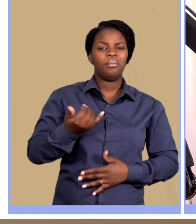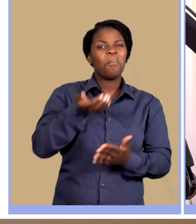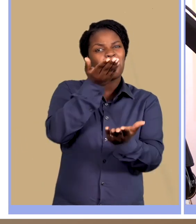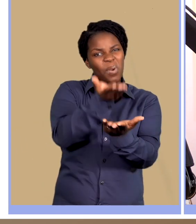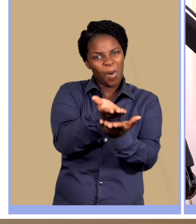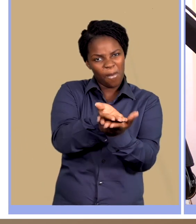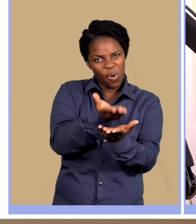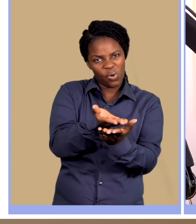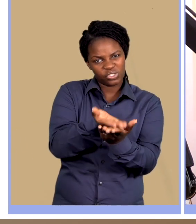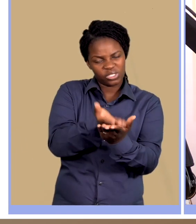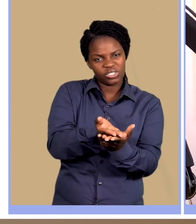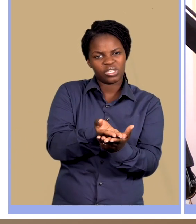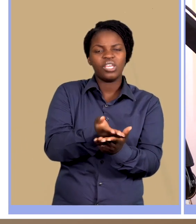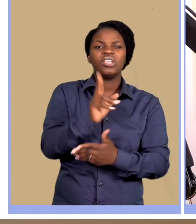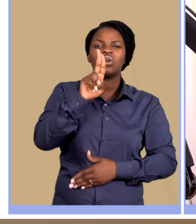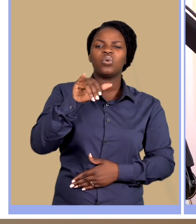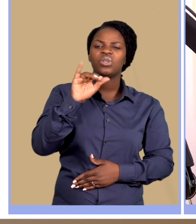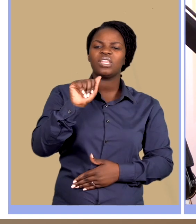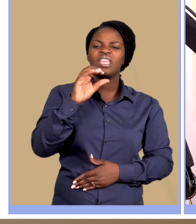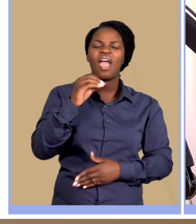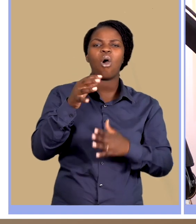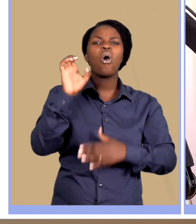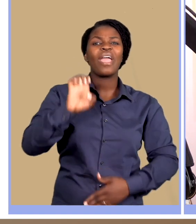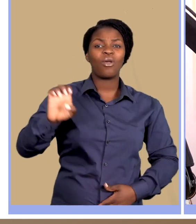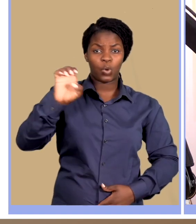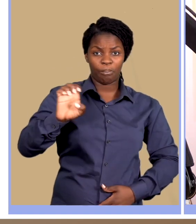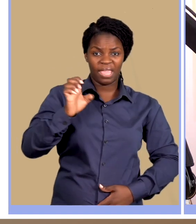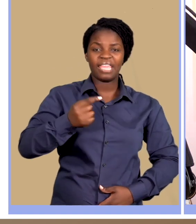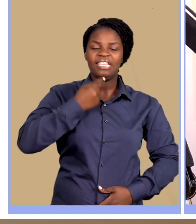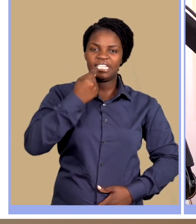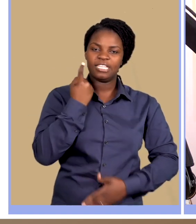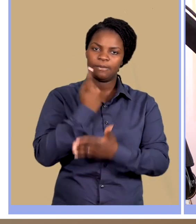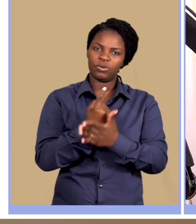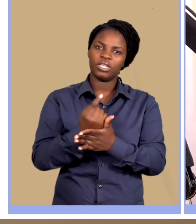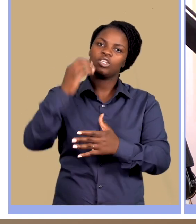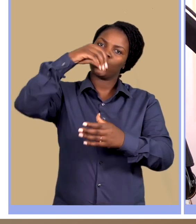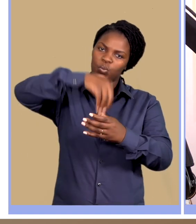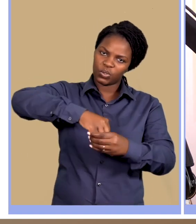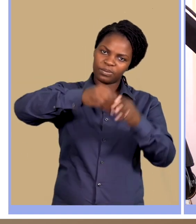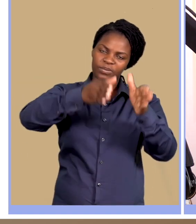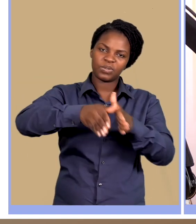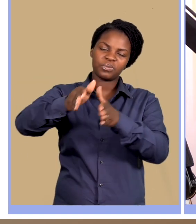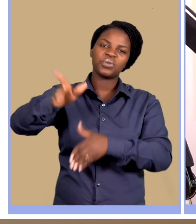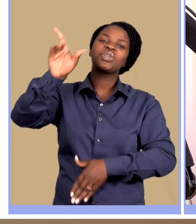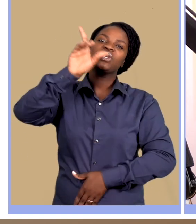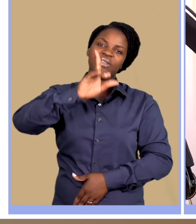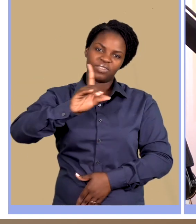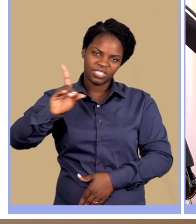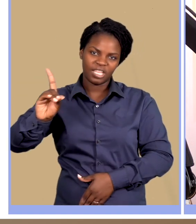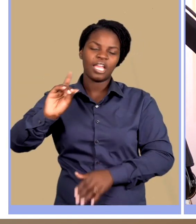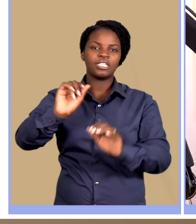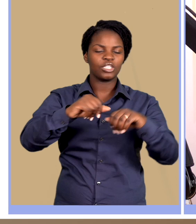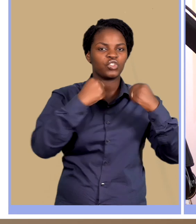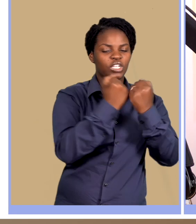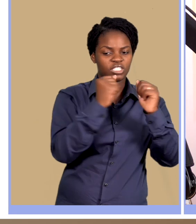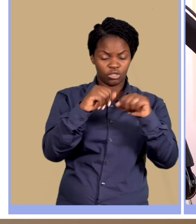propostas da União Europeia, que demanda a questão da deficiência dentro daquilo que as organizações da